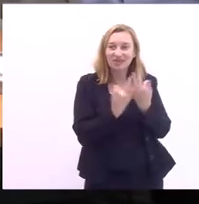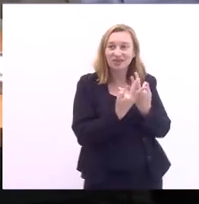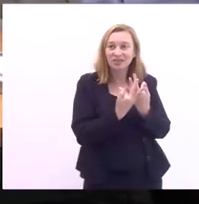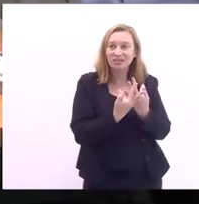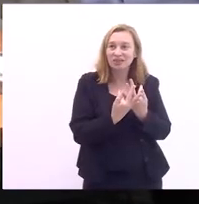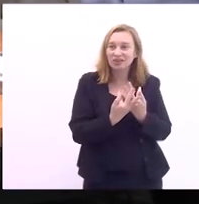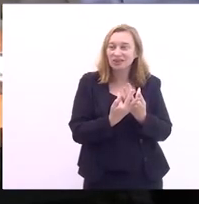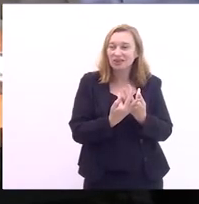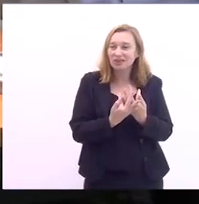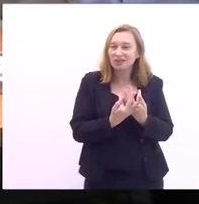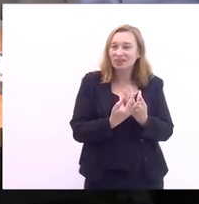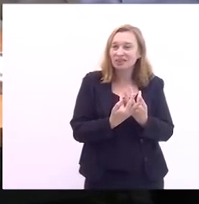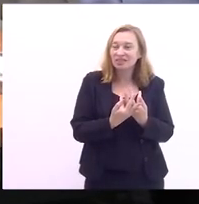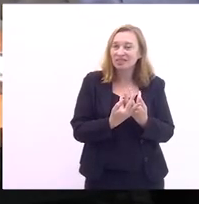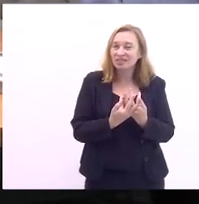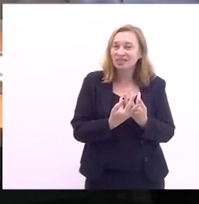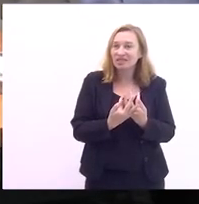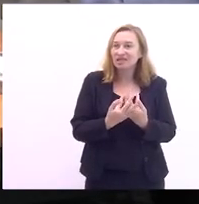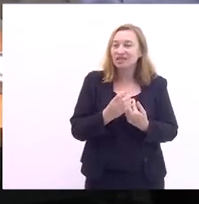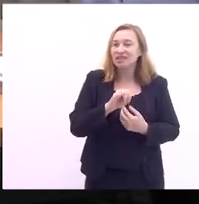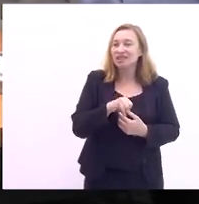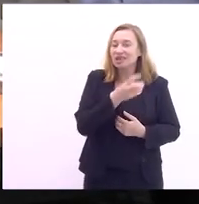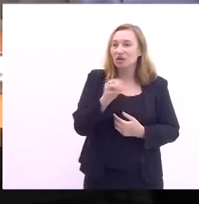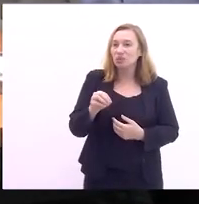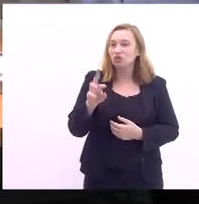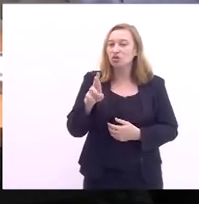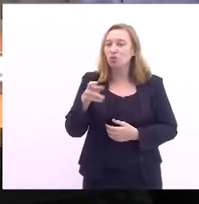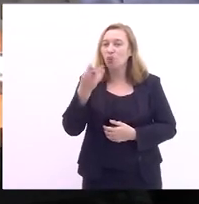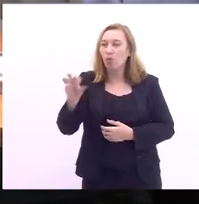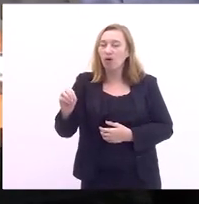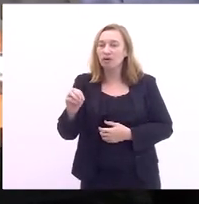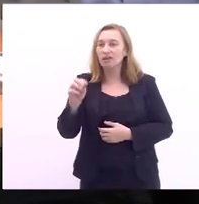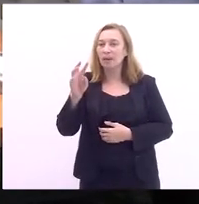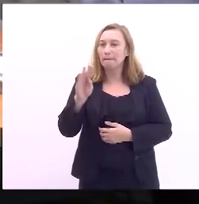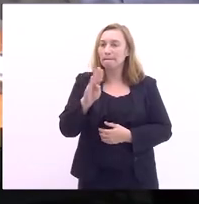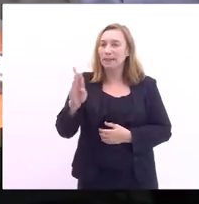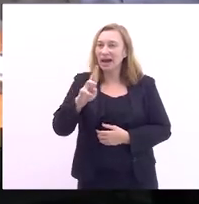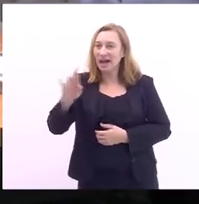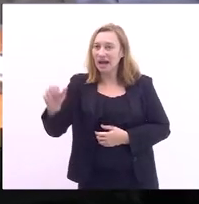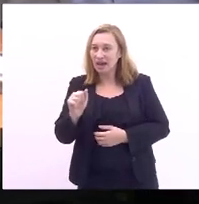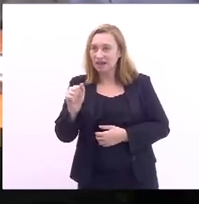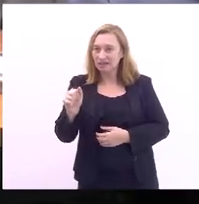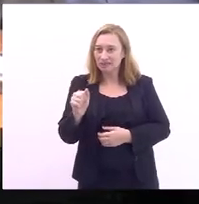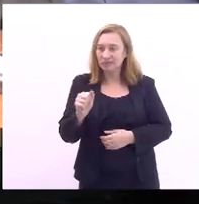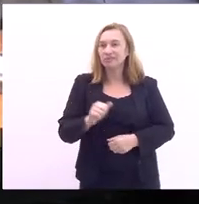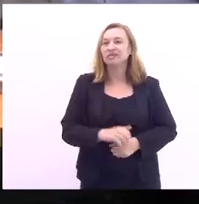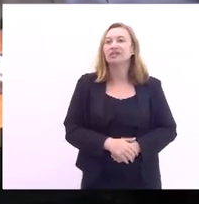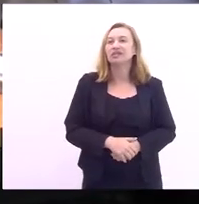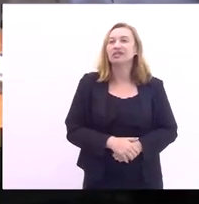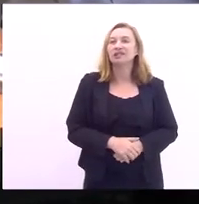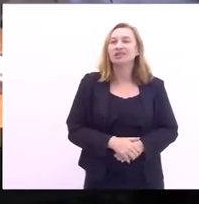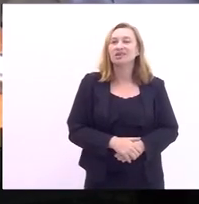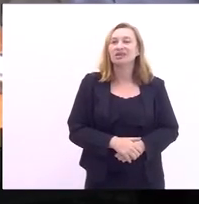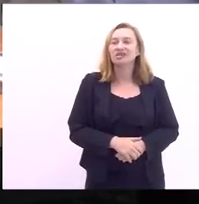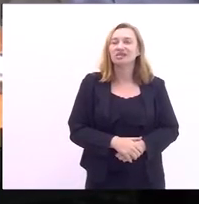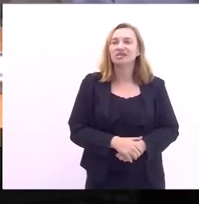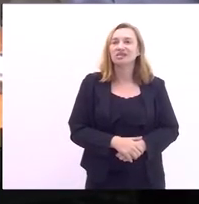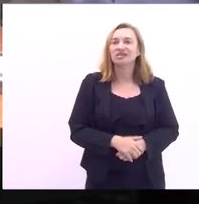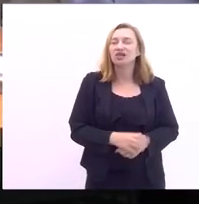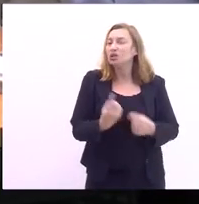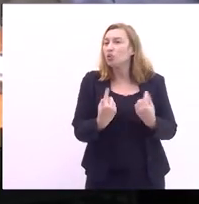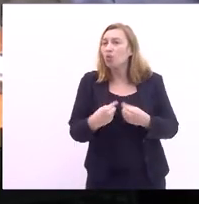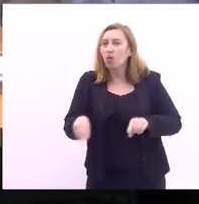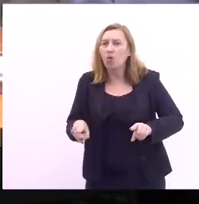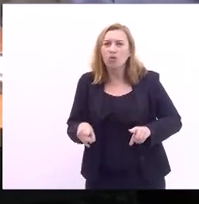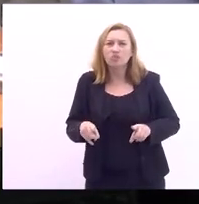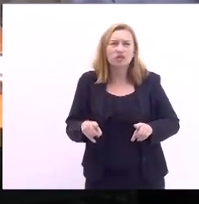no 5º Distrito de São João da Barra, o governo desapropriou o 5º Distrito inteiro. E aí, atropelando, né, sem